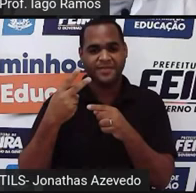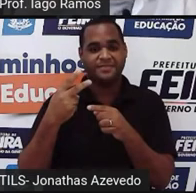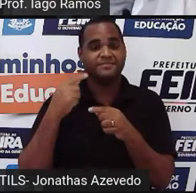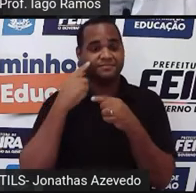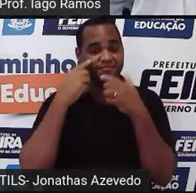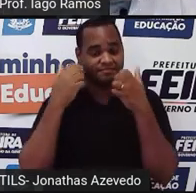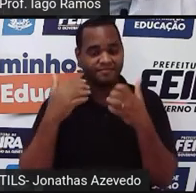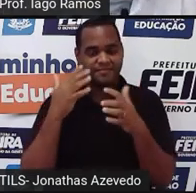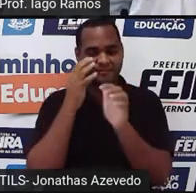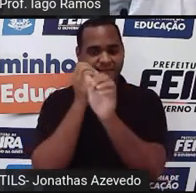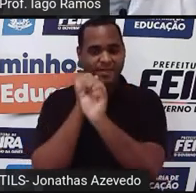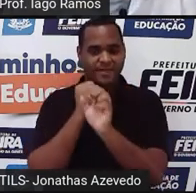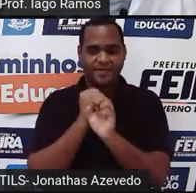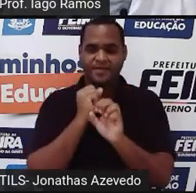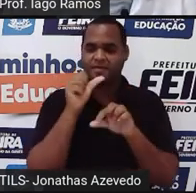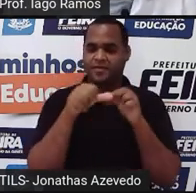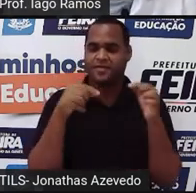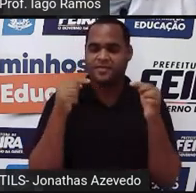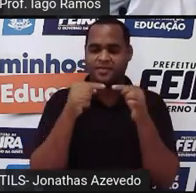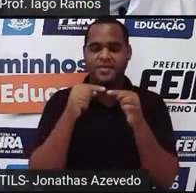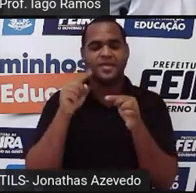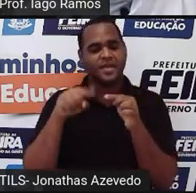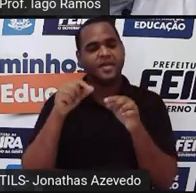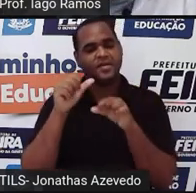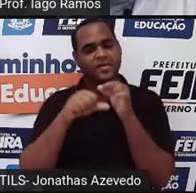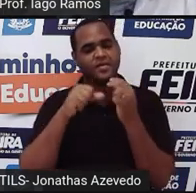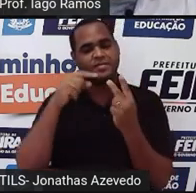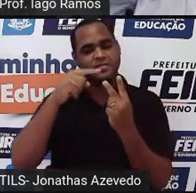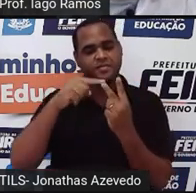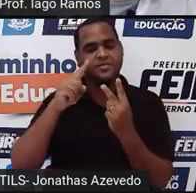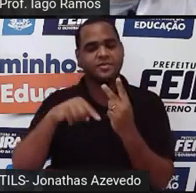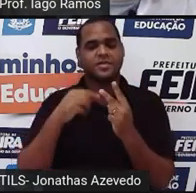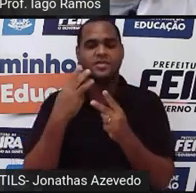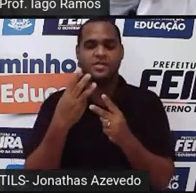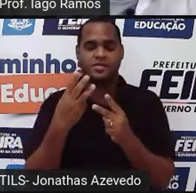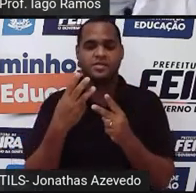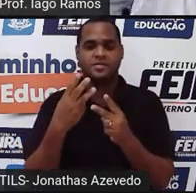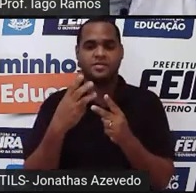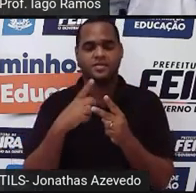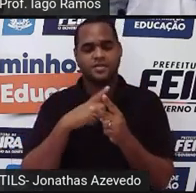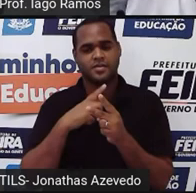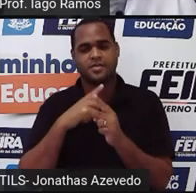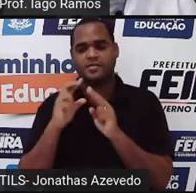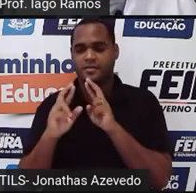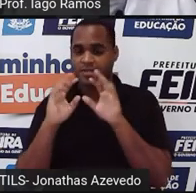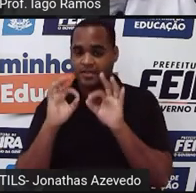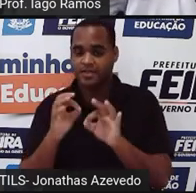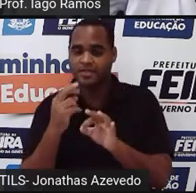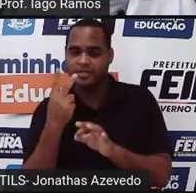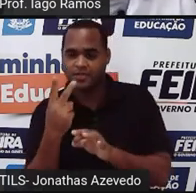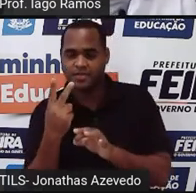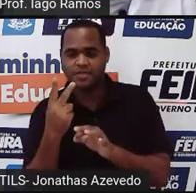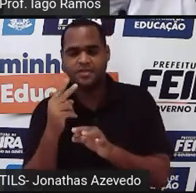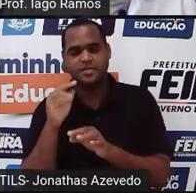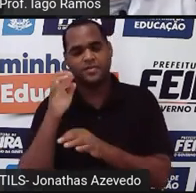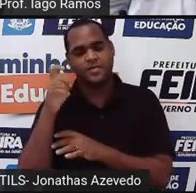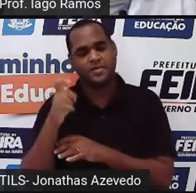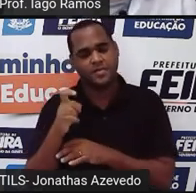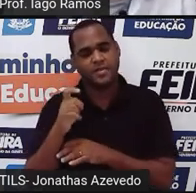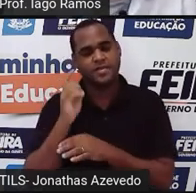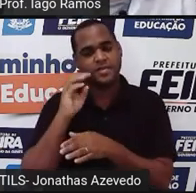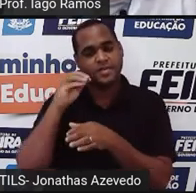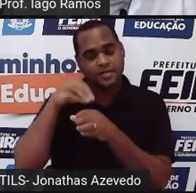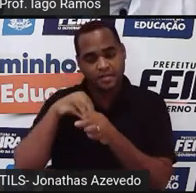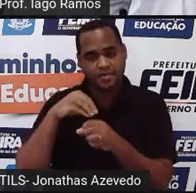virou a raiz quadrada de três né uma raiz com índice dois e o expoente lá dentro da base